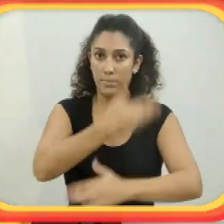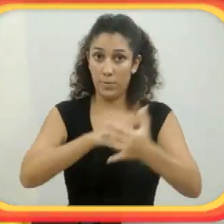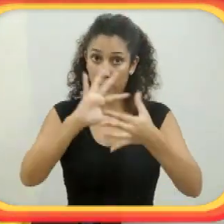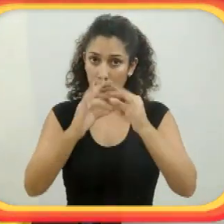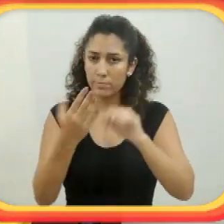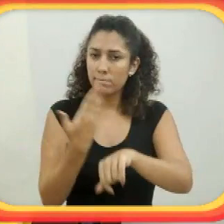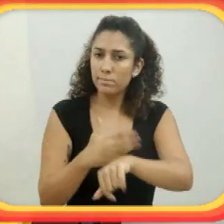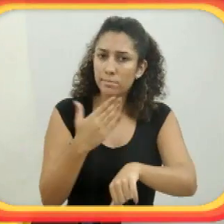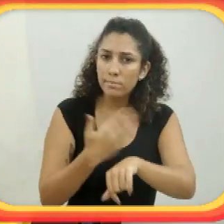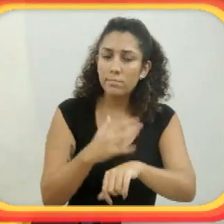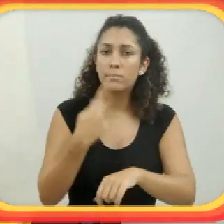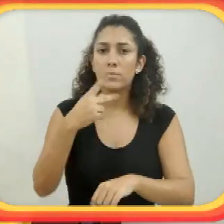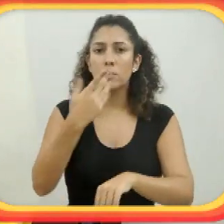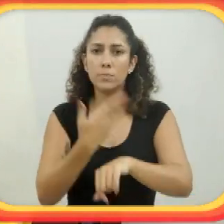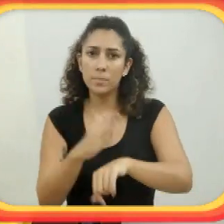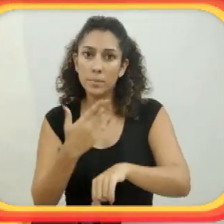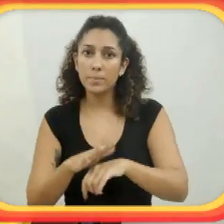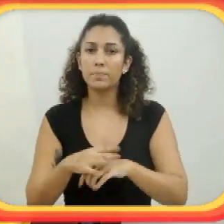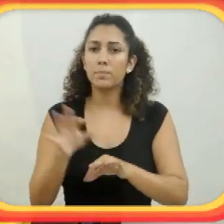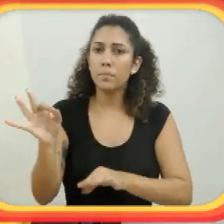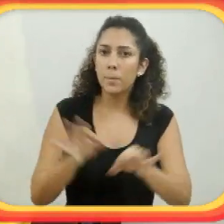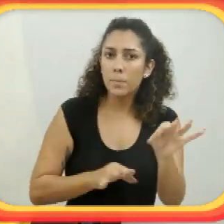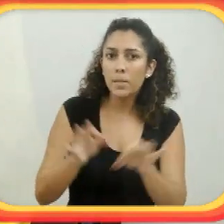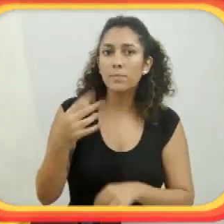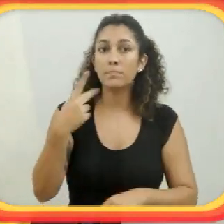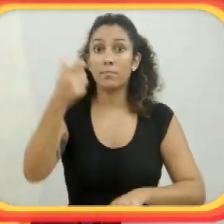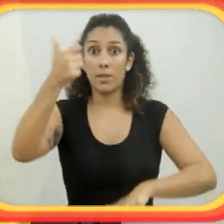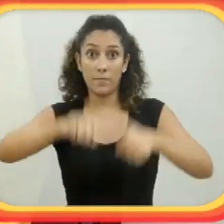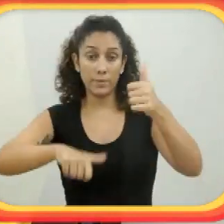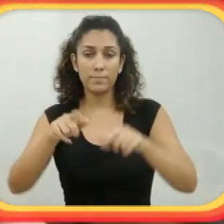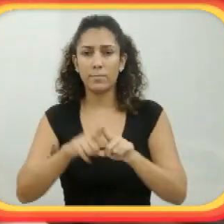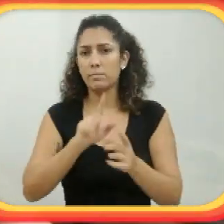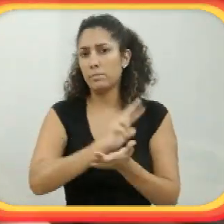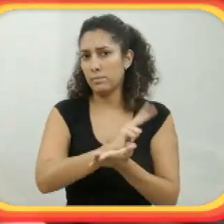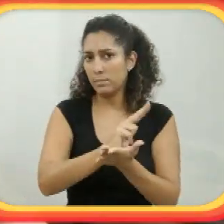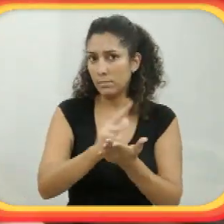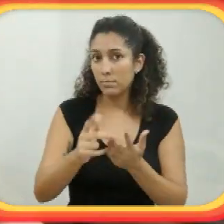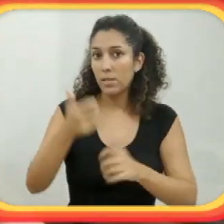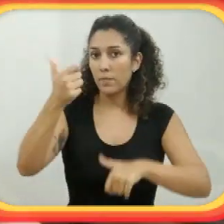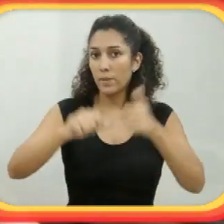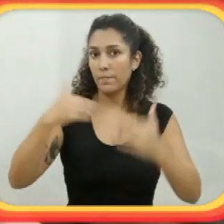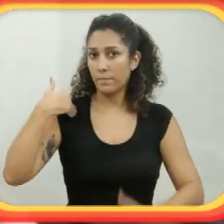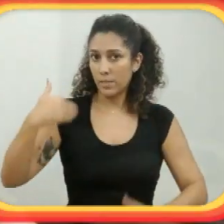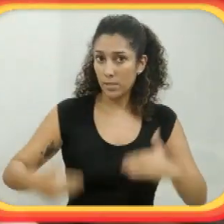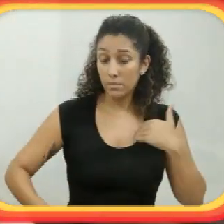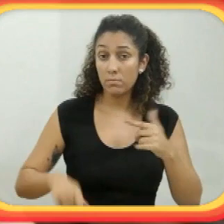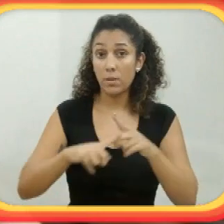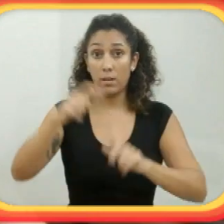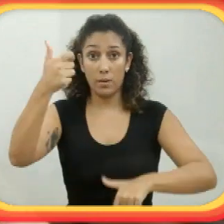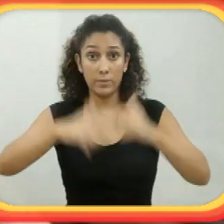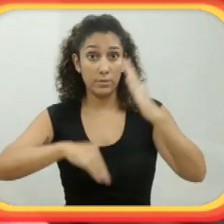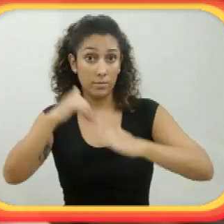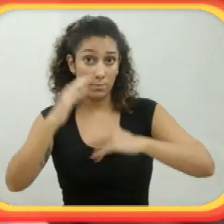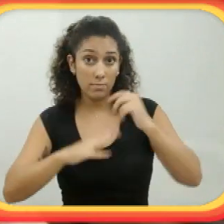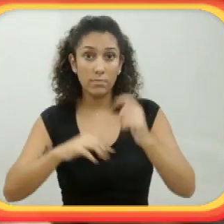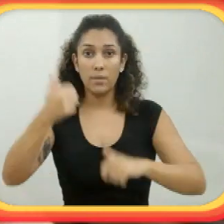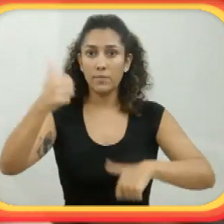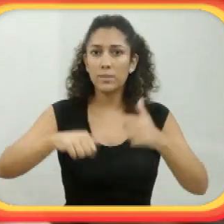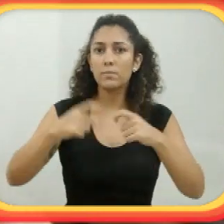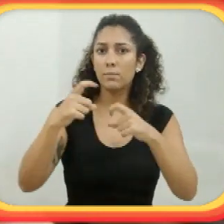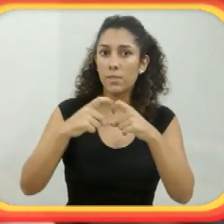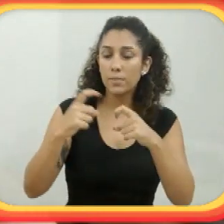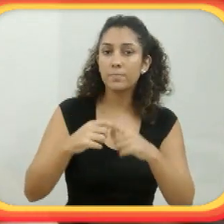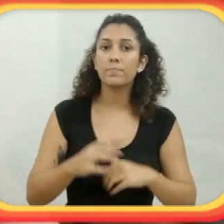paralímpicos fazem o seu treinamento, a sua preparação, a sua avaliação, tanto avaliação física, avaliação